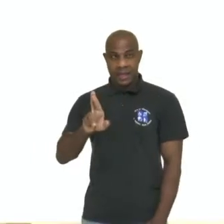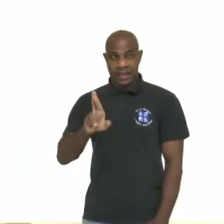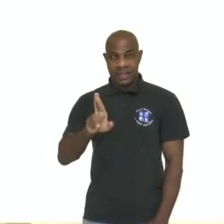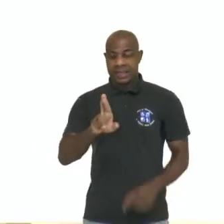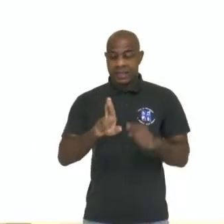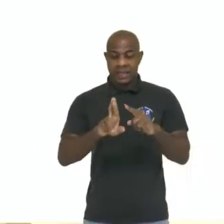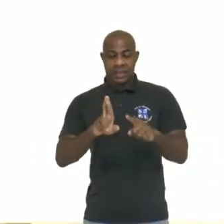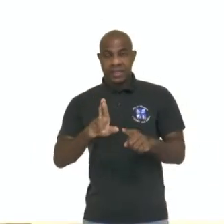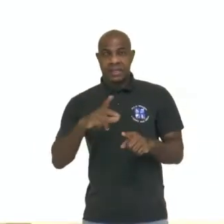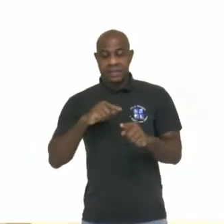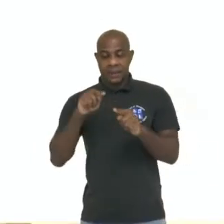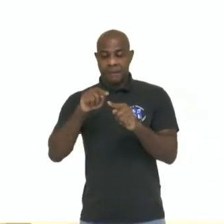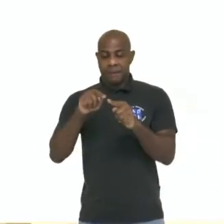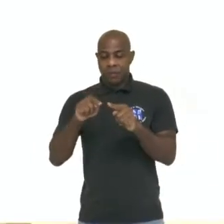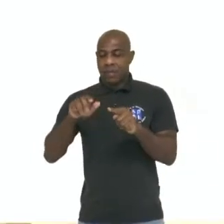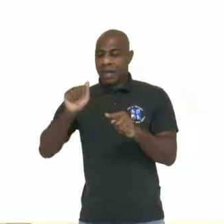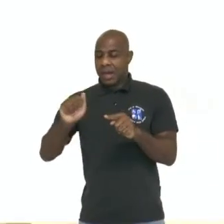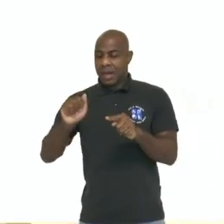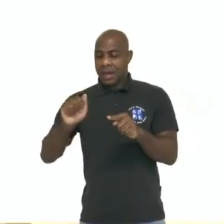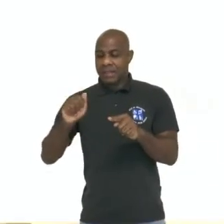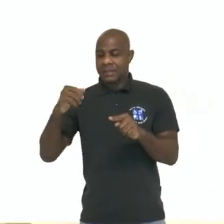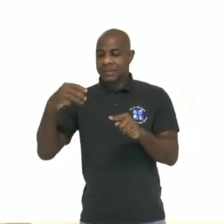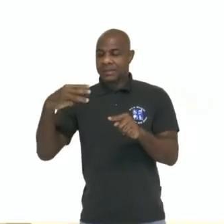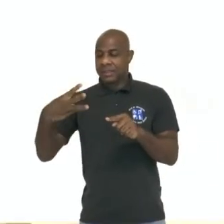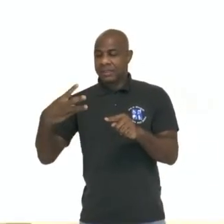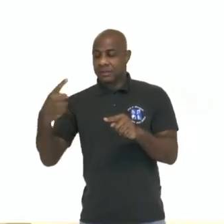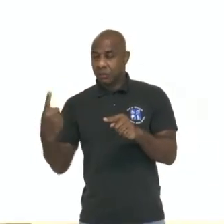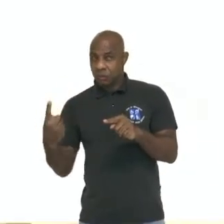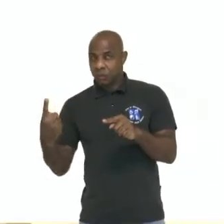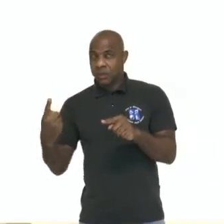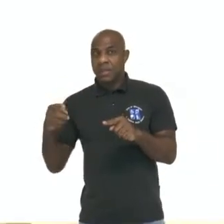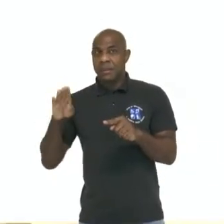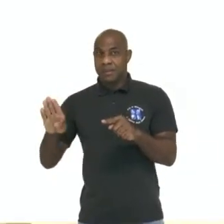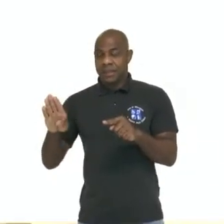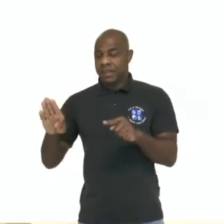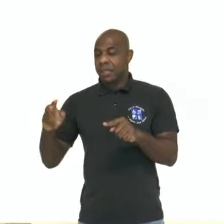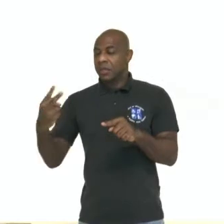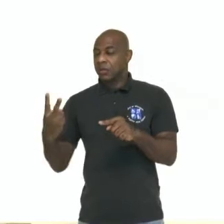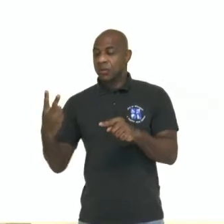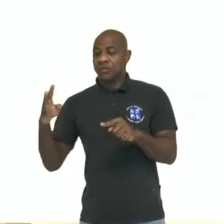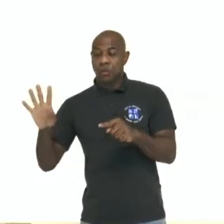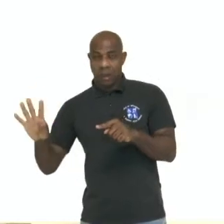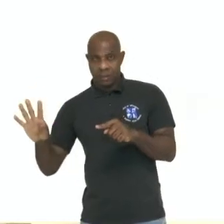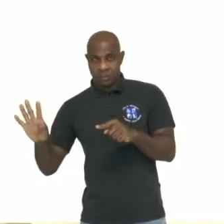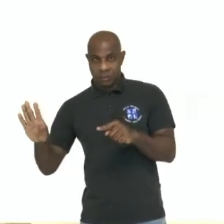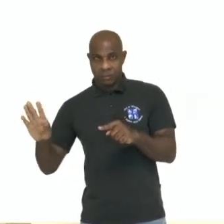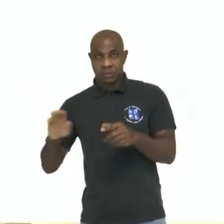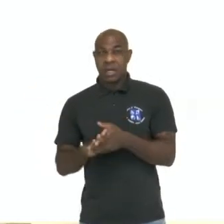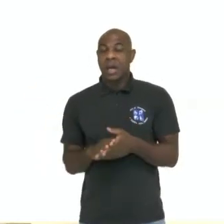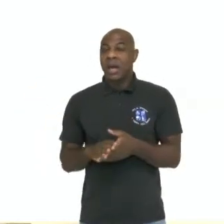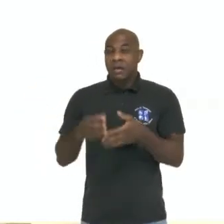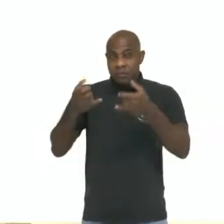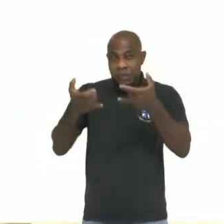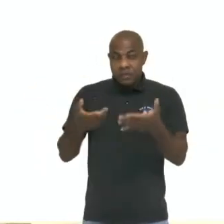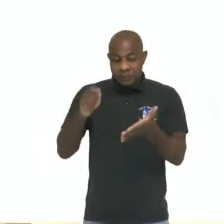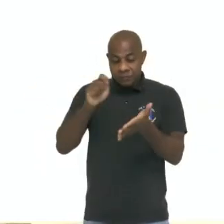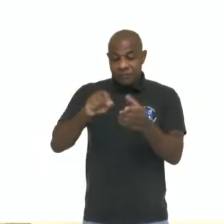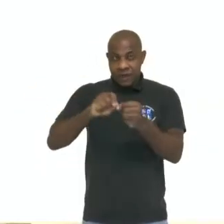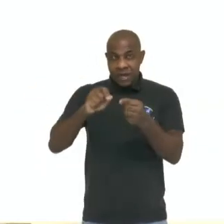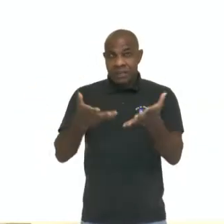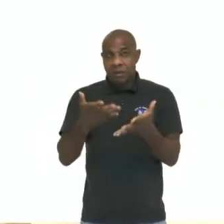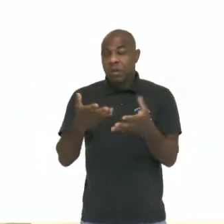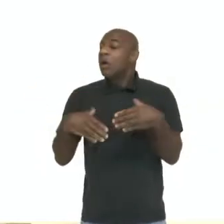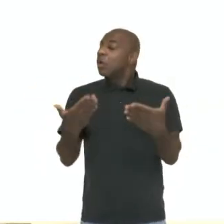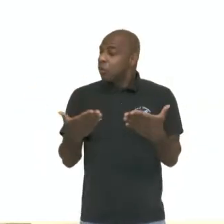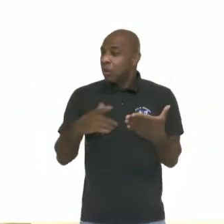passa pelos pontos A, 3 e 1 e B, 2 e 4. Determine os seus pontos